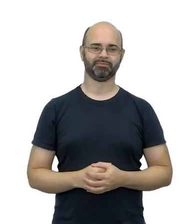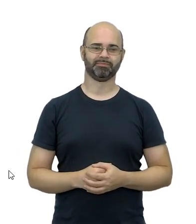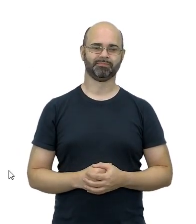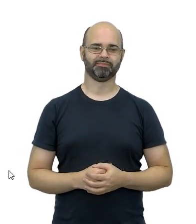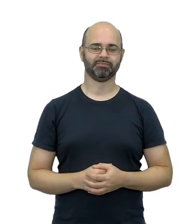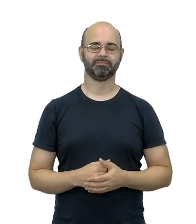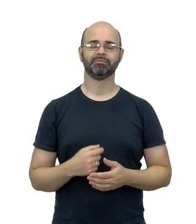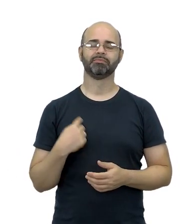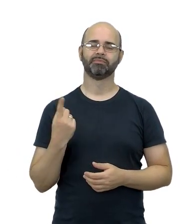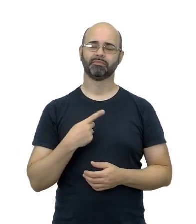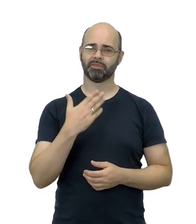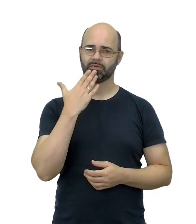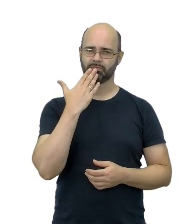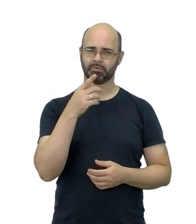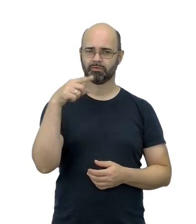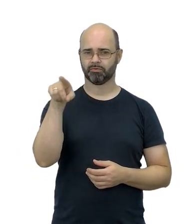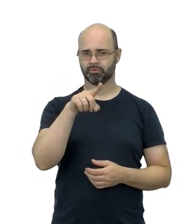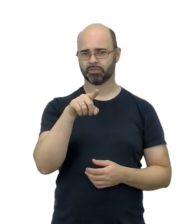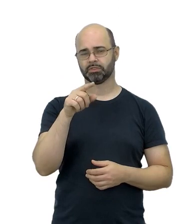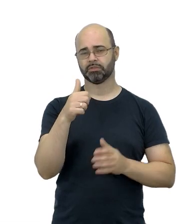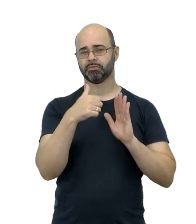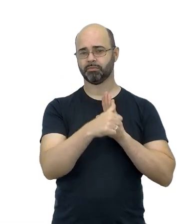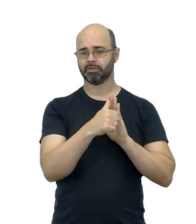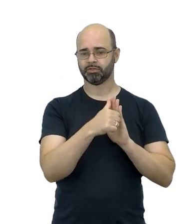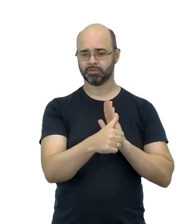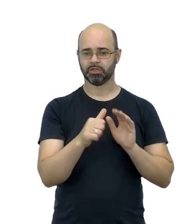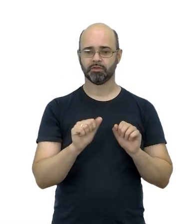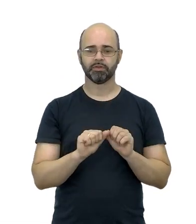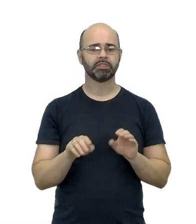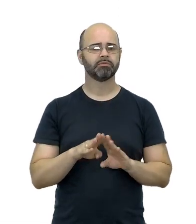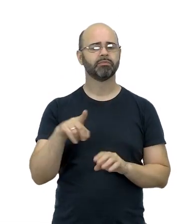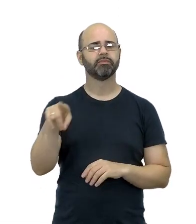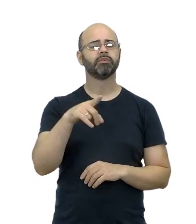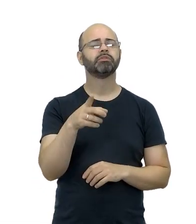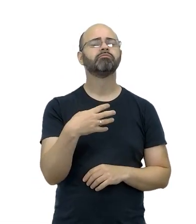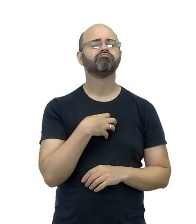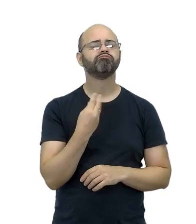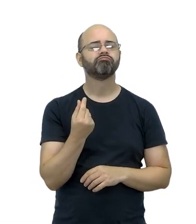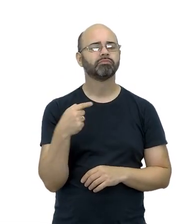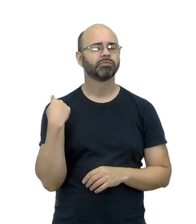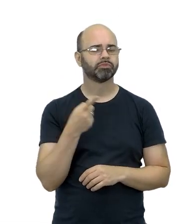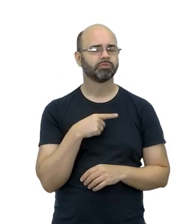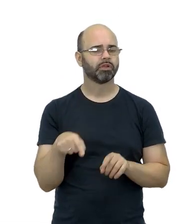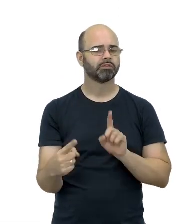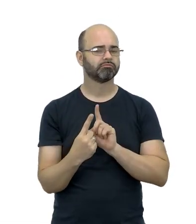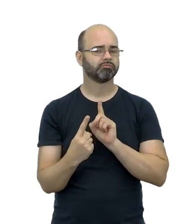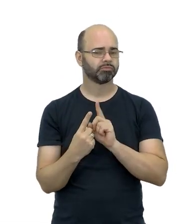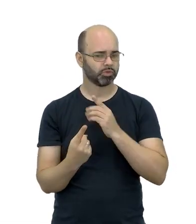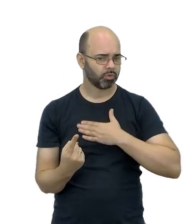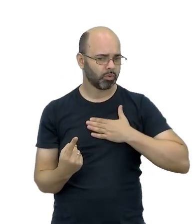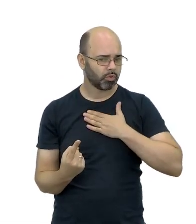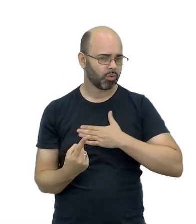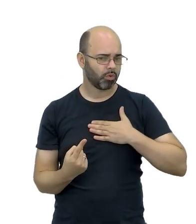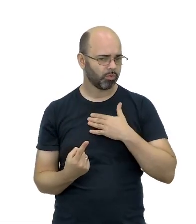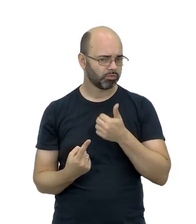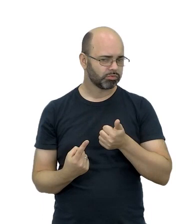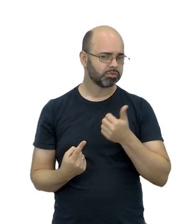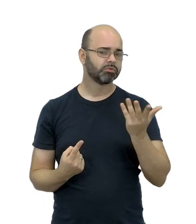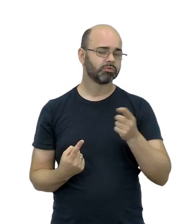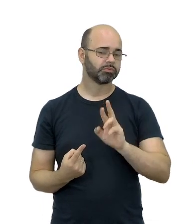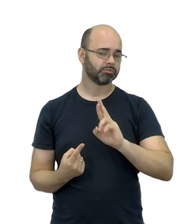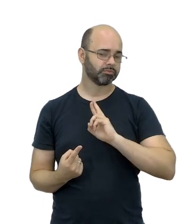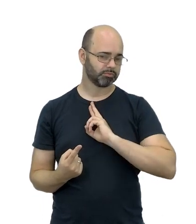pede para que vocês, né, além de fazer o Padlet, conte para a gente o que vocês estão achando da nossa formação, né, para vocês participarem,